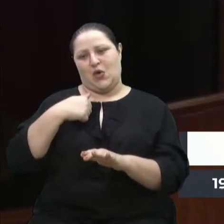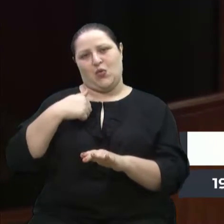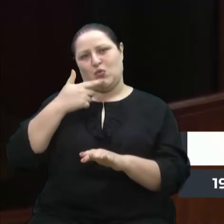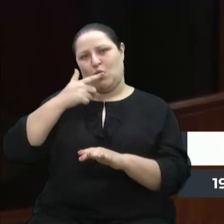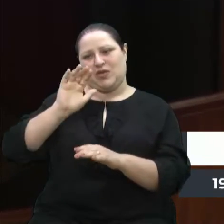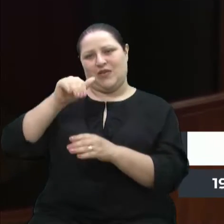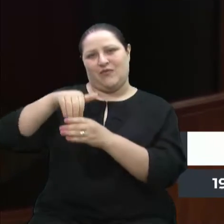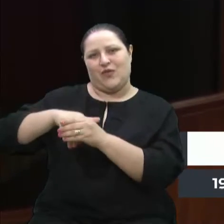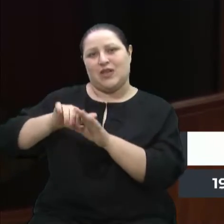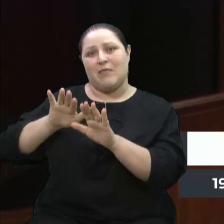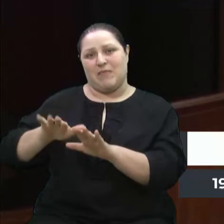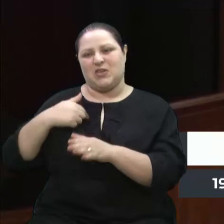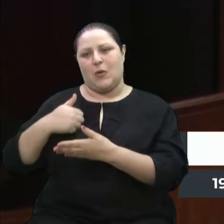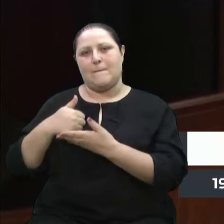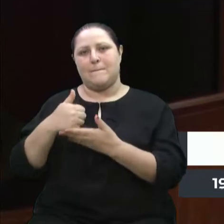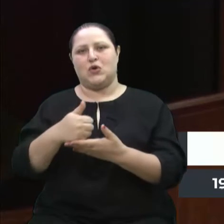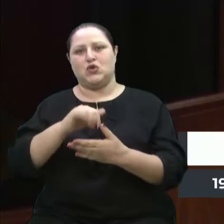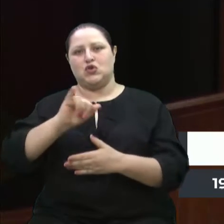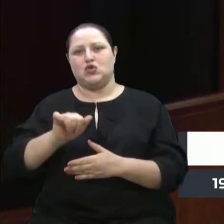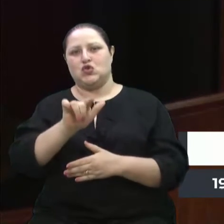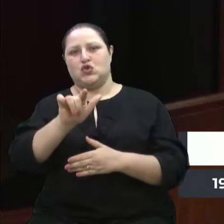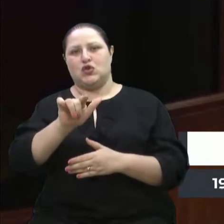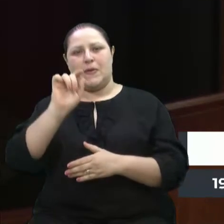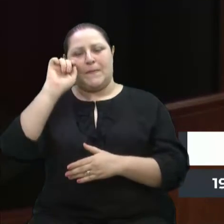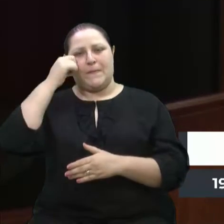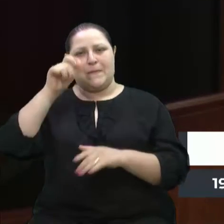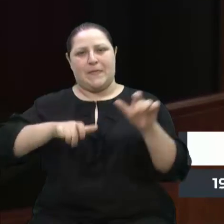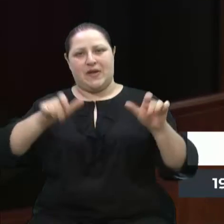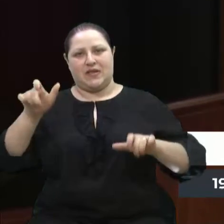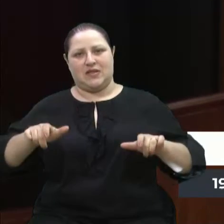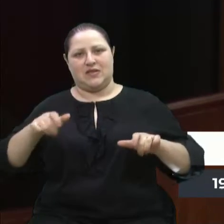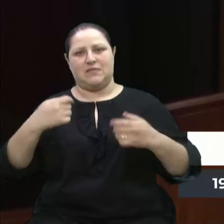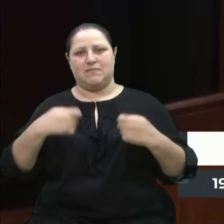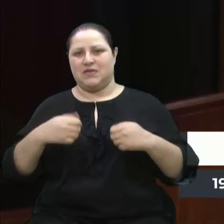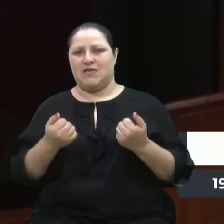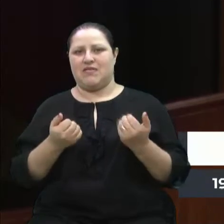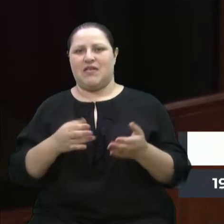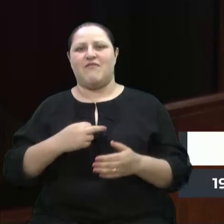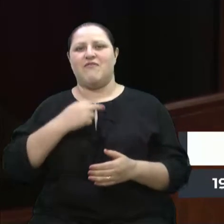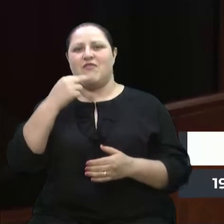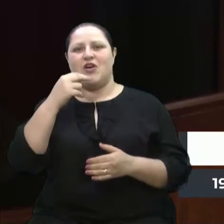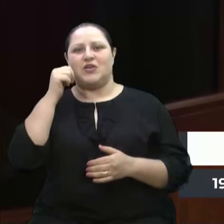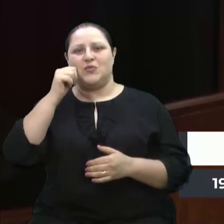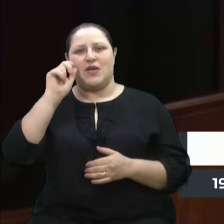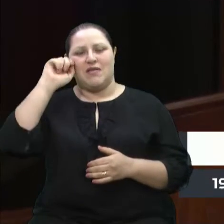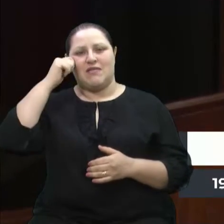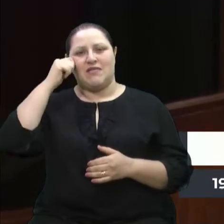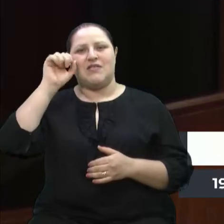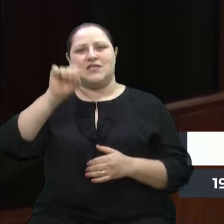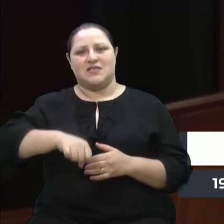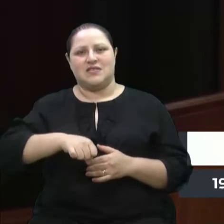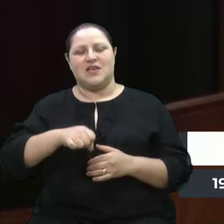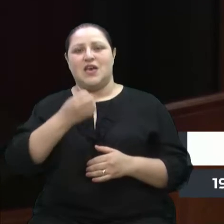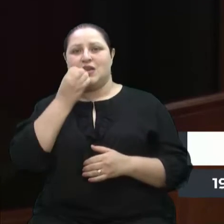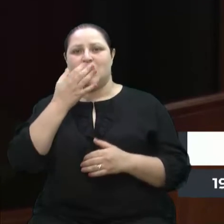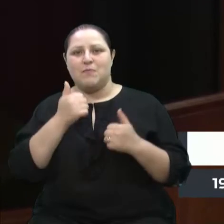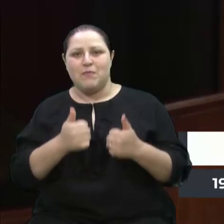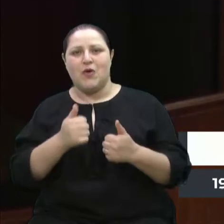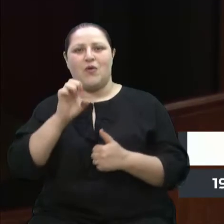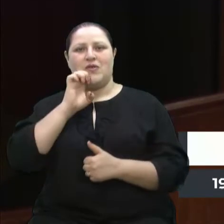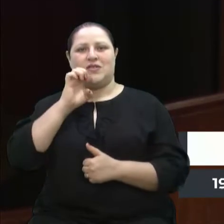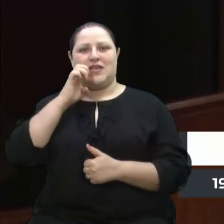ao projeto Júlio das Pretas, porque a gente precisa dar voz às mulheres negras. E que bom, vereadora